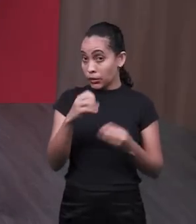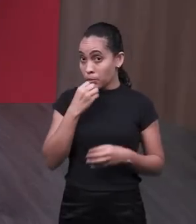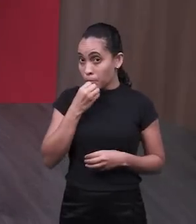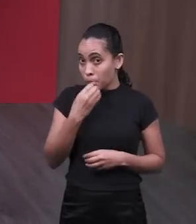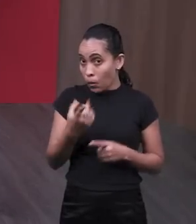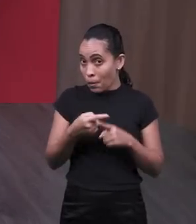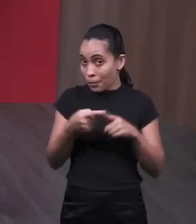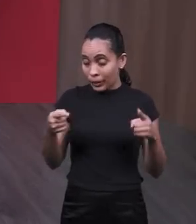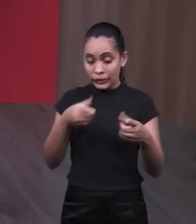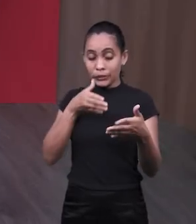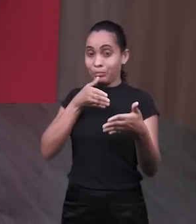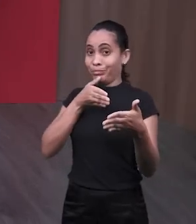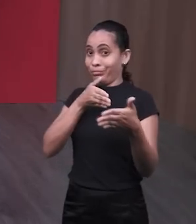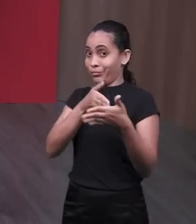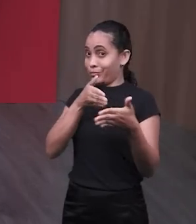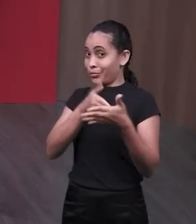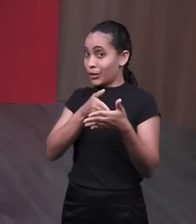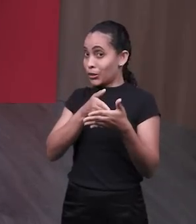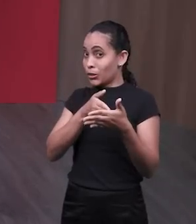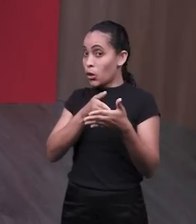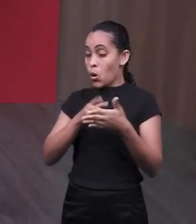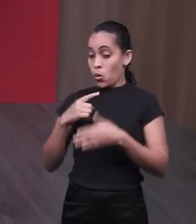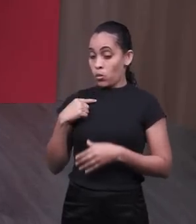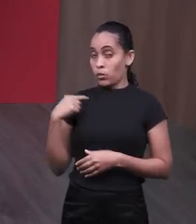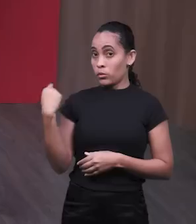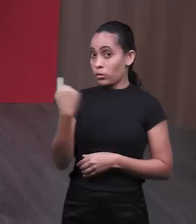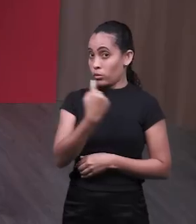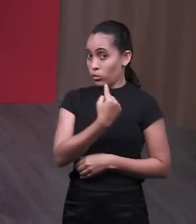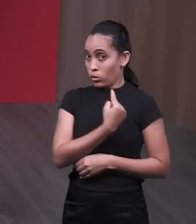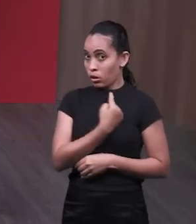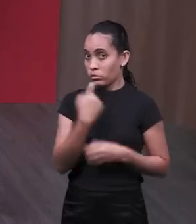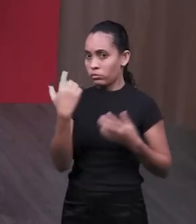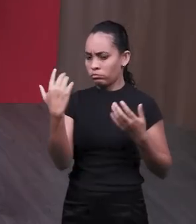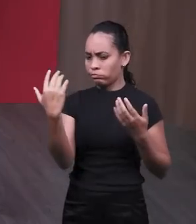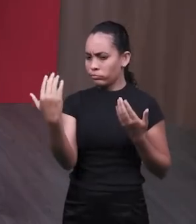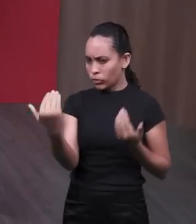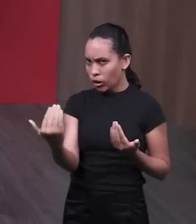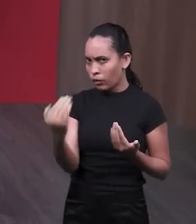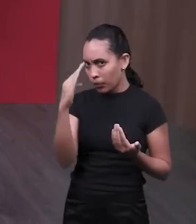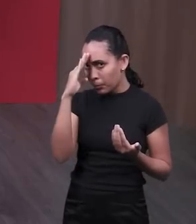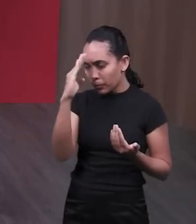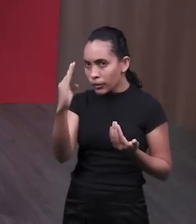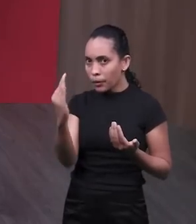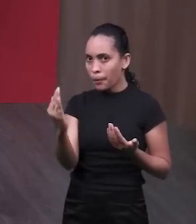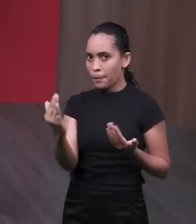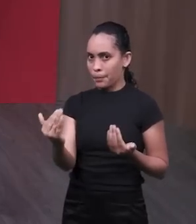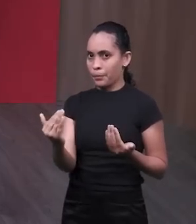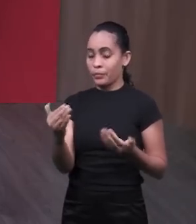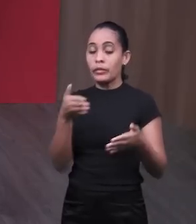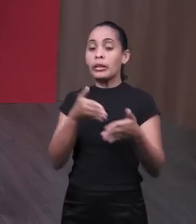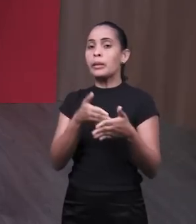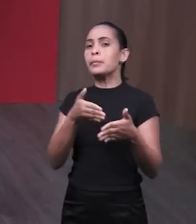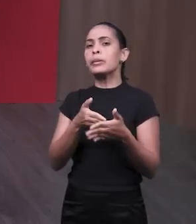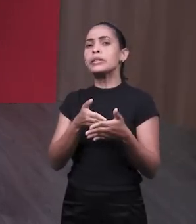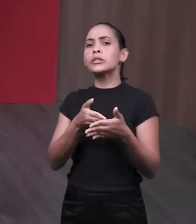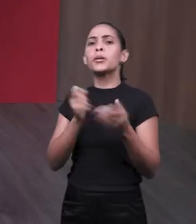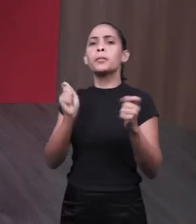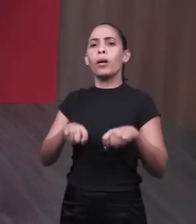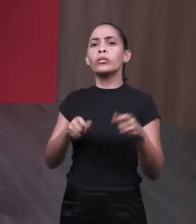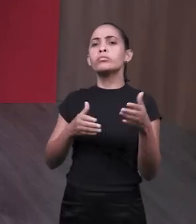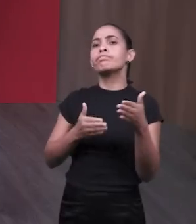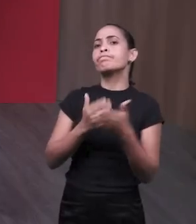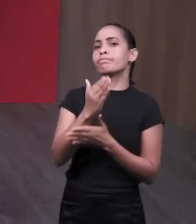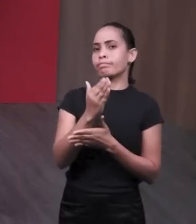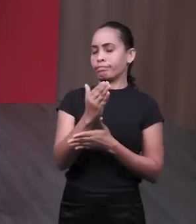não ultrapasse o limite daquilo que nós, especialmente o jovem, como crente, o limite que ele pode ir.